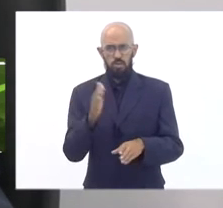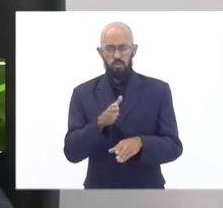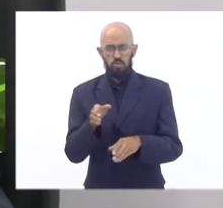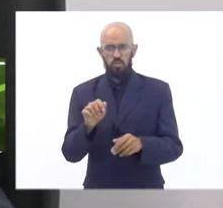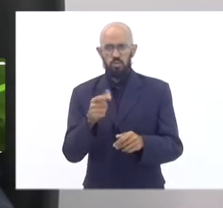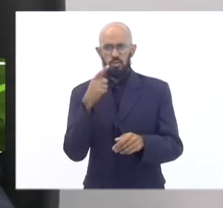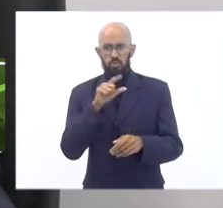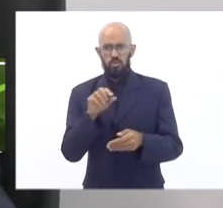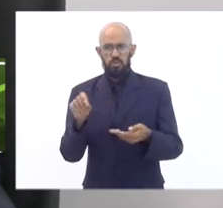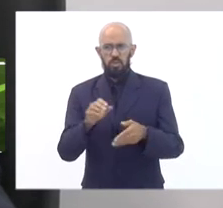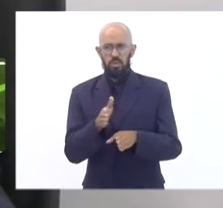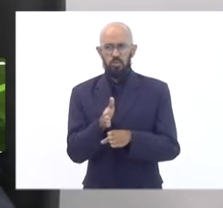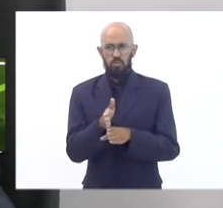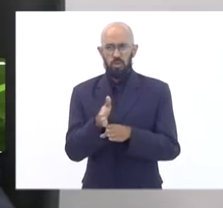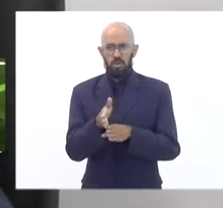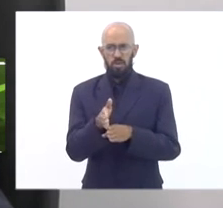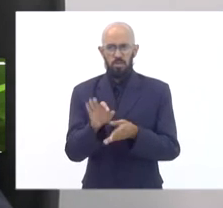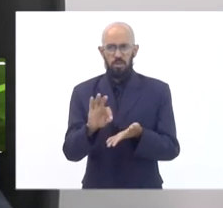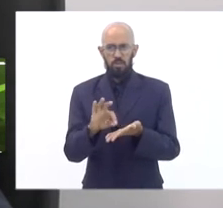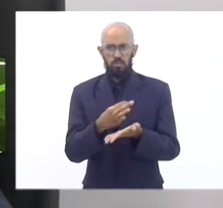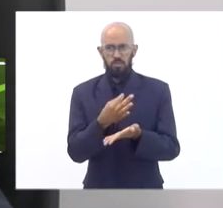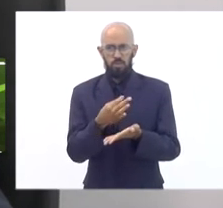contrato como um todo, não apenas os custos operacionais?